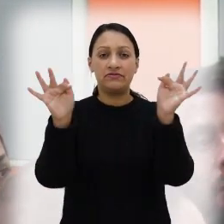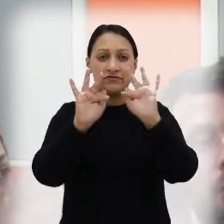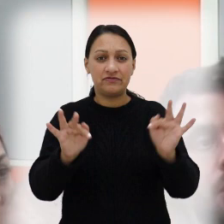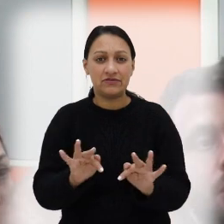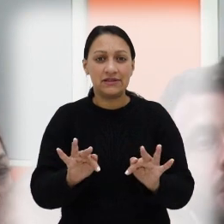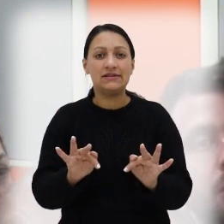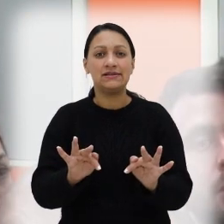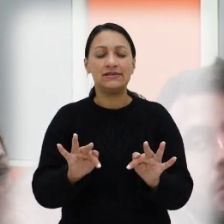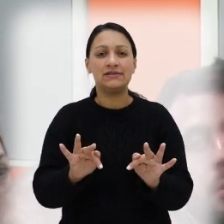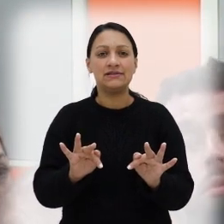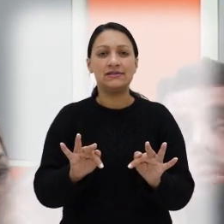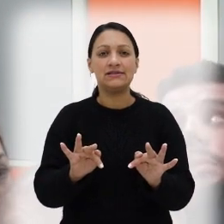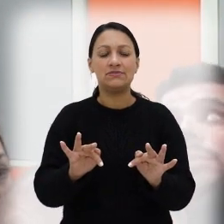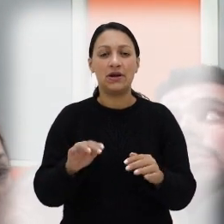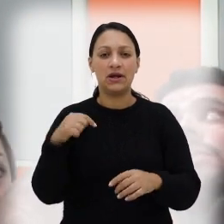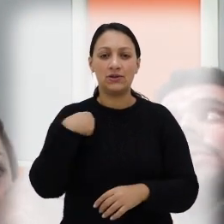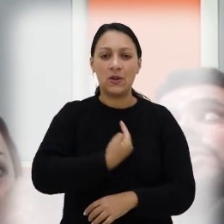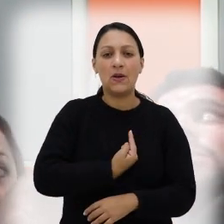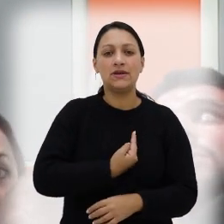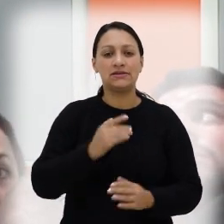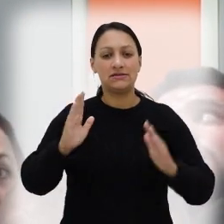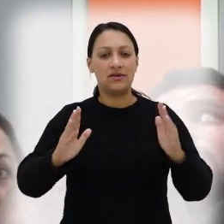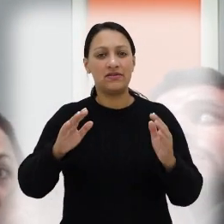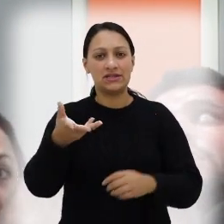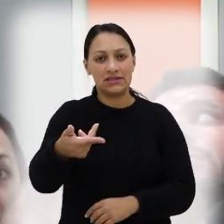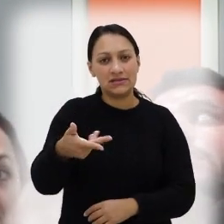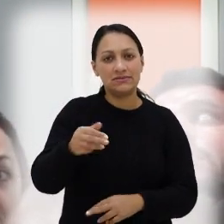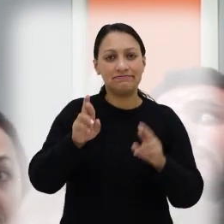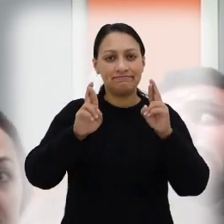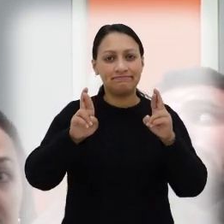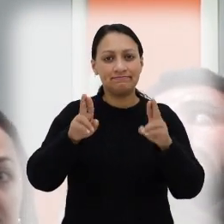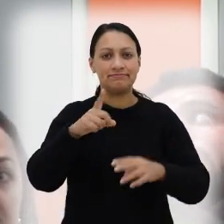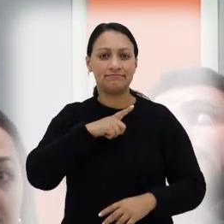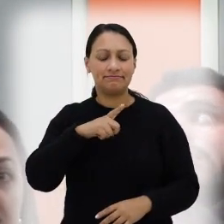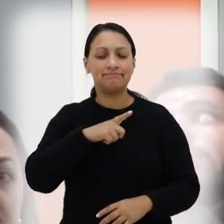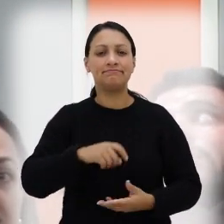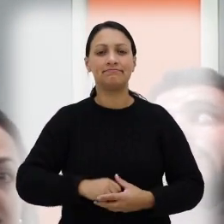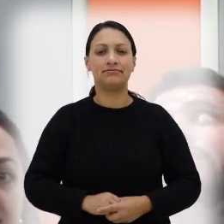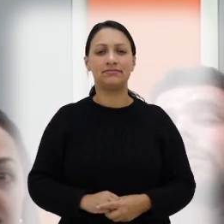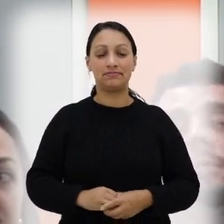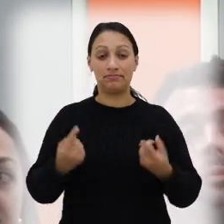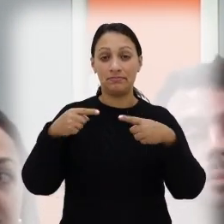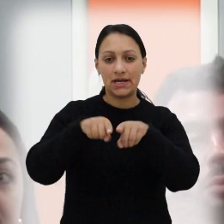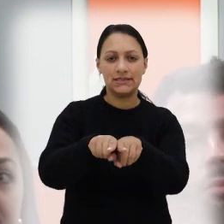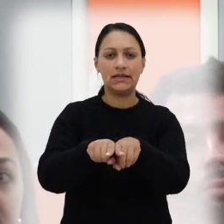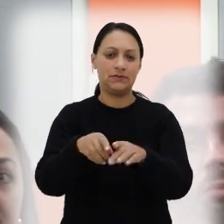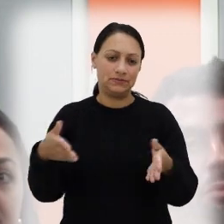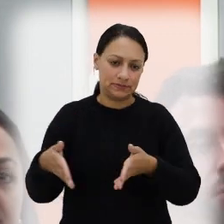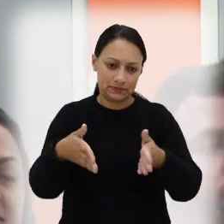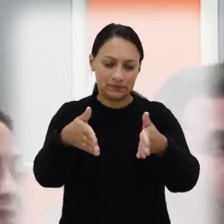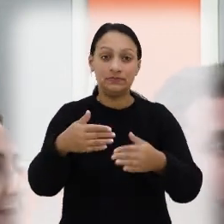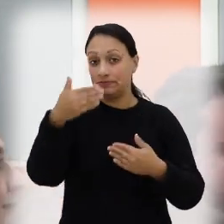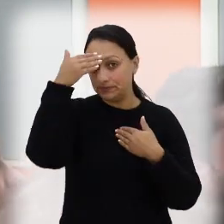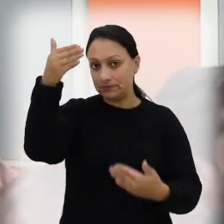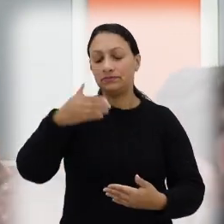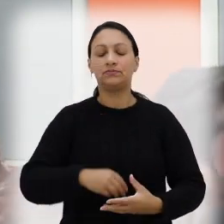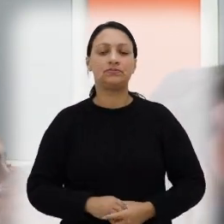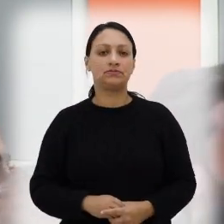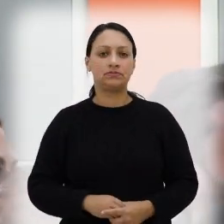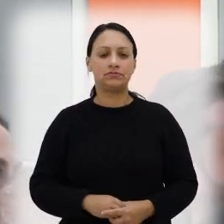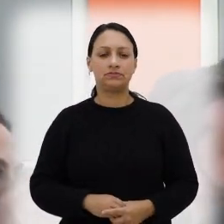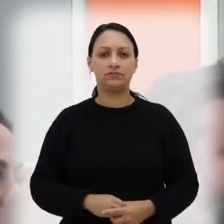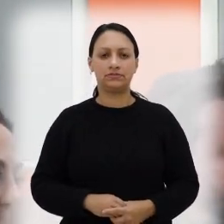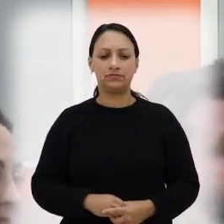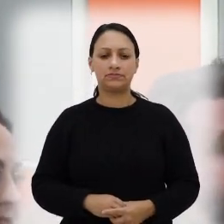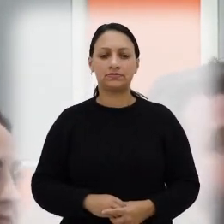em passar para a fase de aceleração e esperamos ter bastante parcerias nesse caminho. Obrigado.